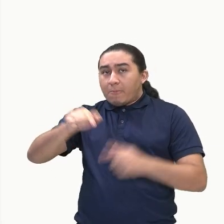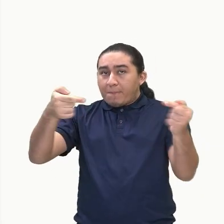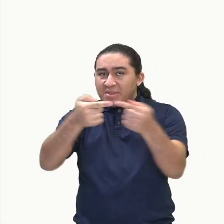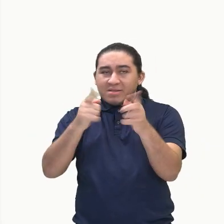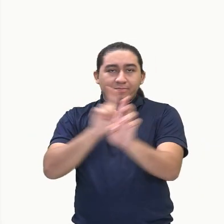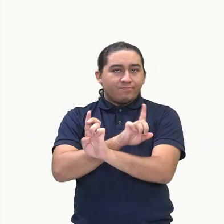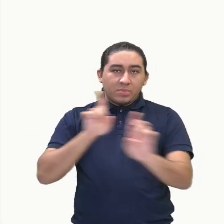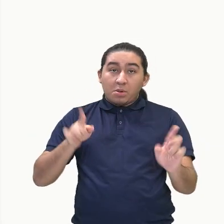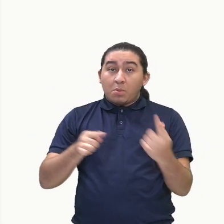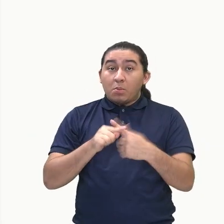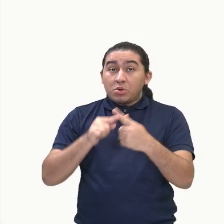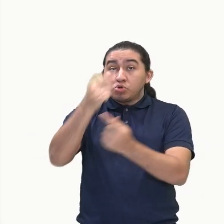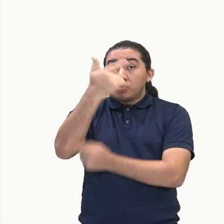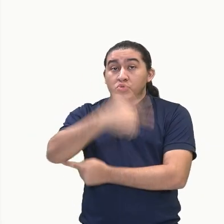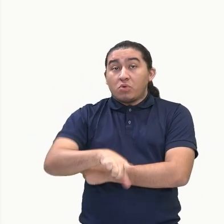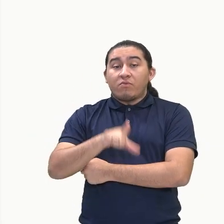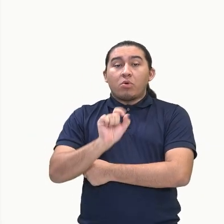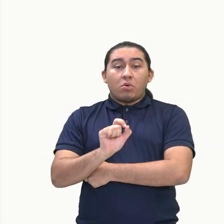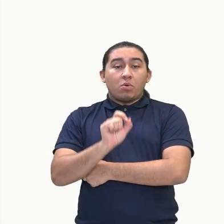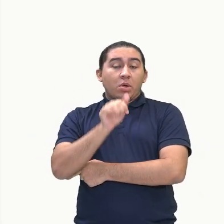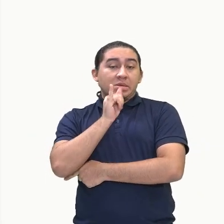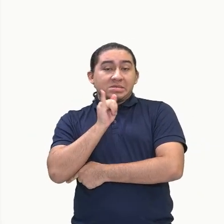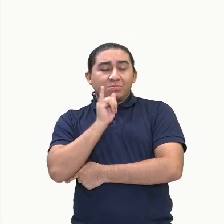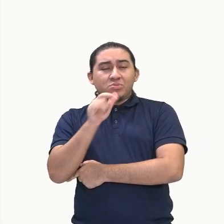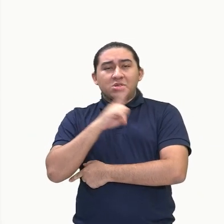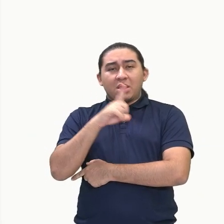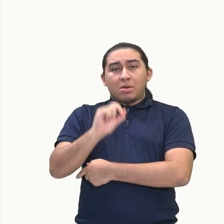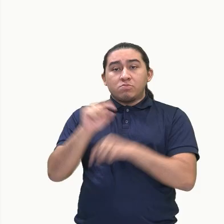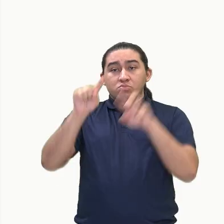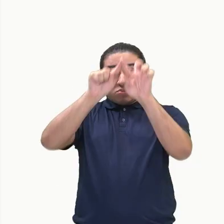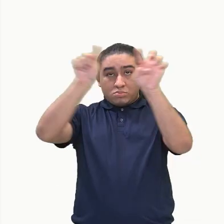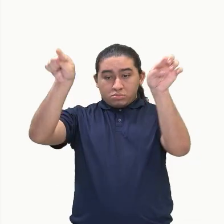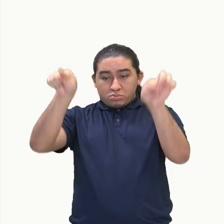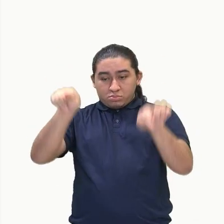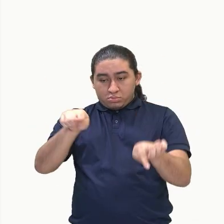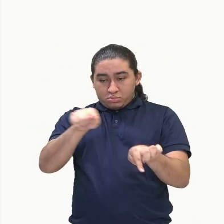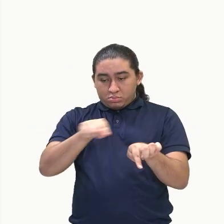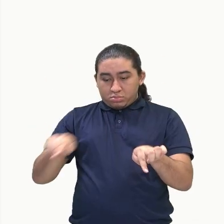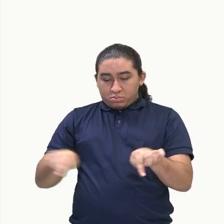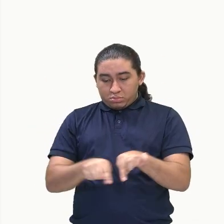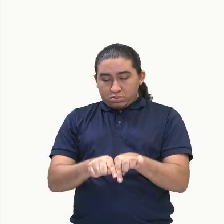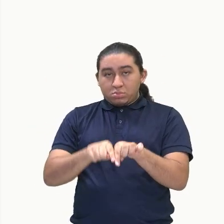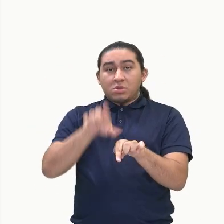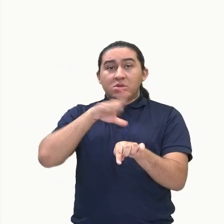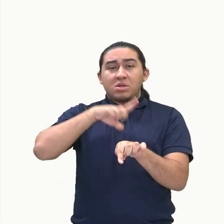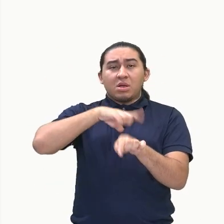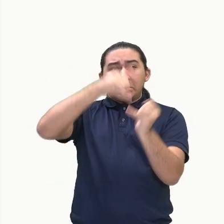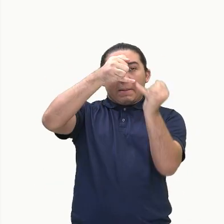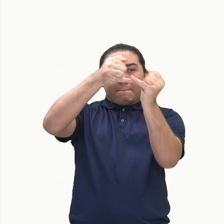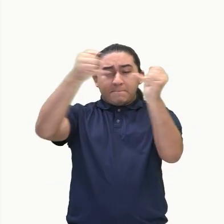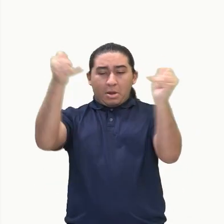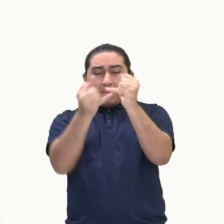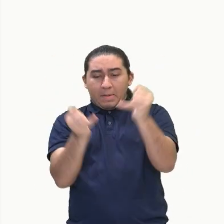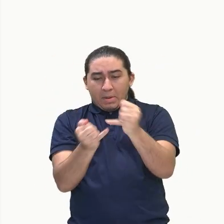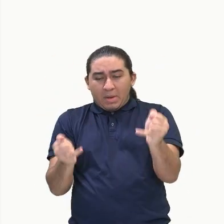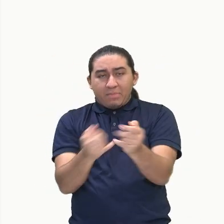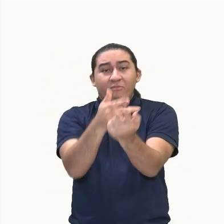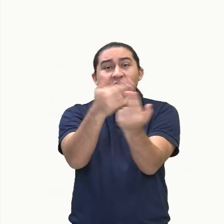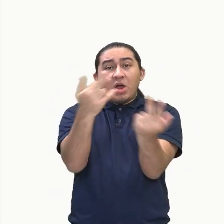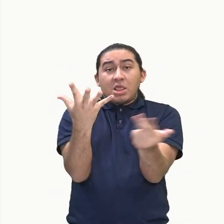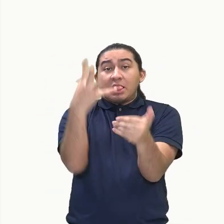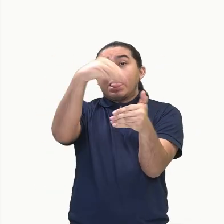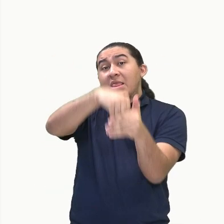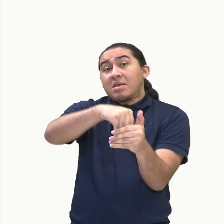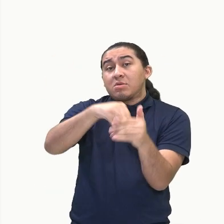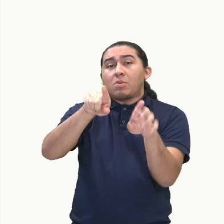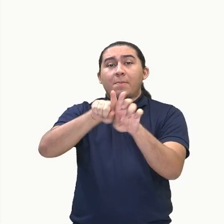eu posso pegar quantas retas eu quiser aqui dentro. Ó. Todos os pontos estão. Mas para provar que eles